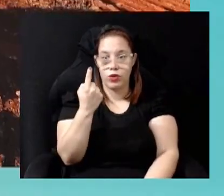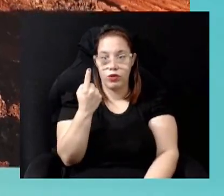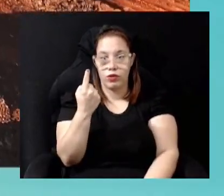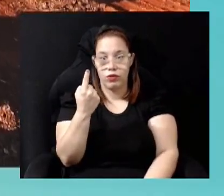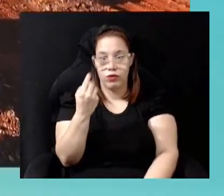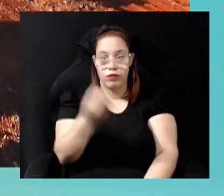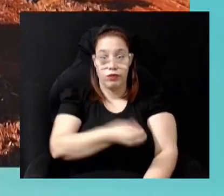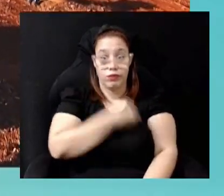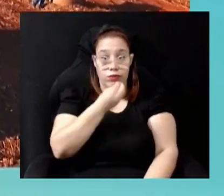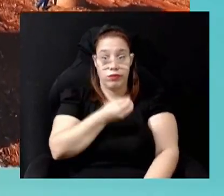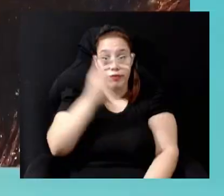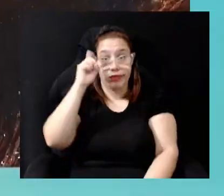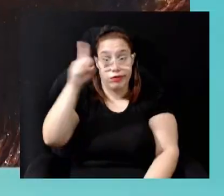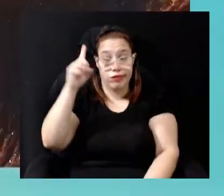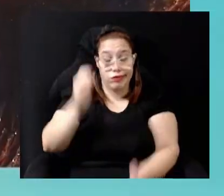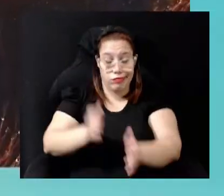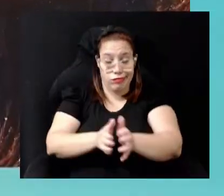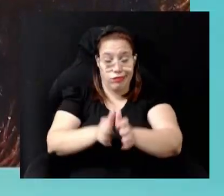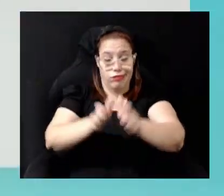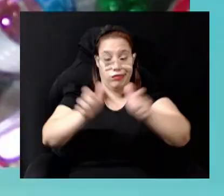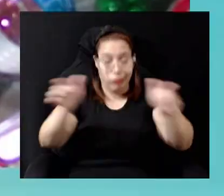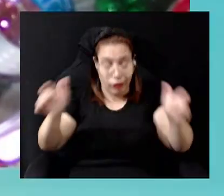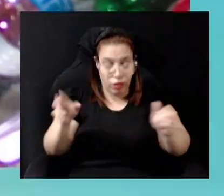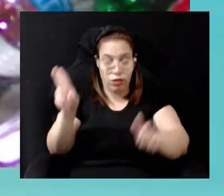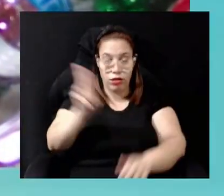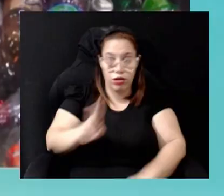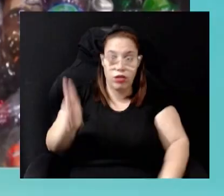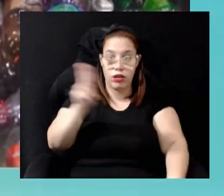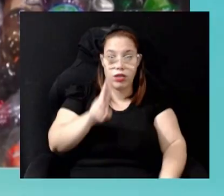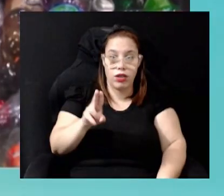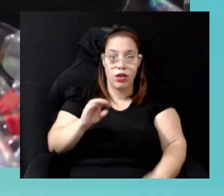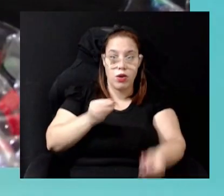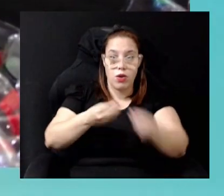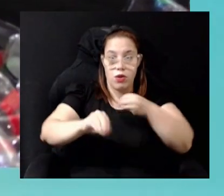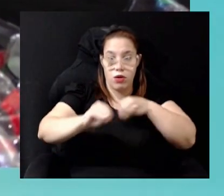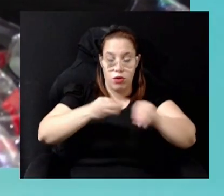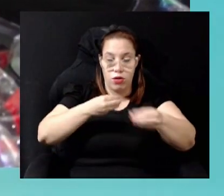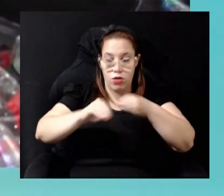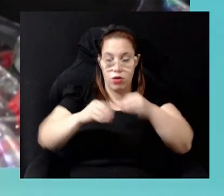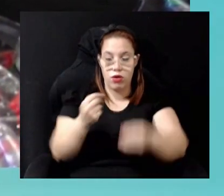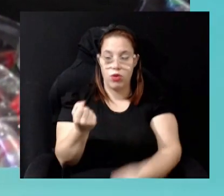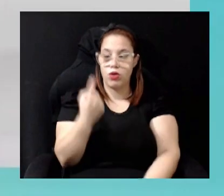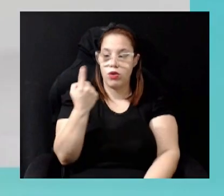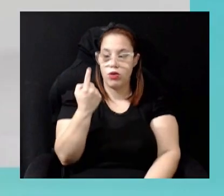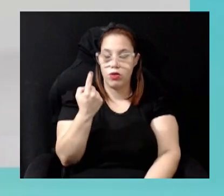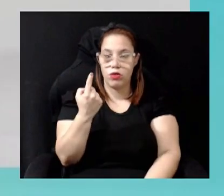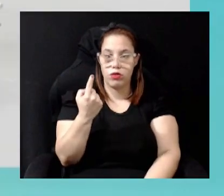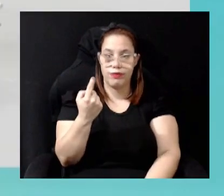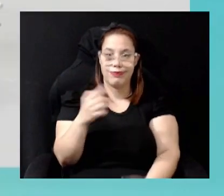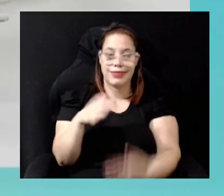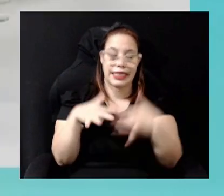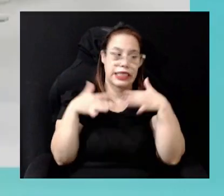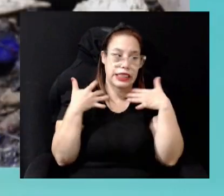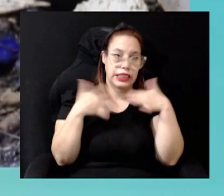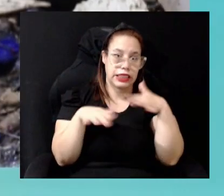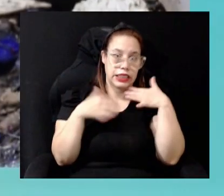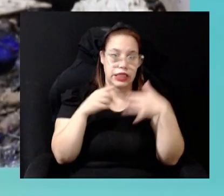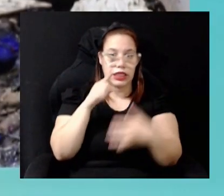o aumento da utilização de produtos plásticos de uso único tem sérias consequências